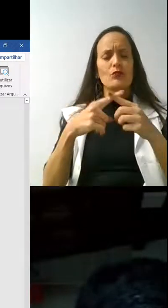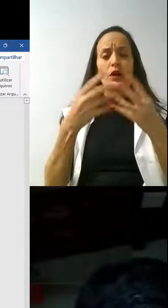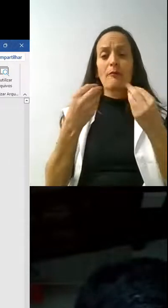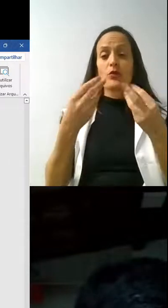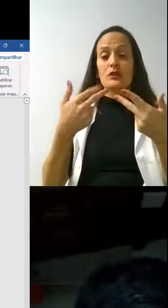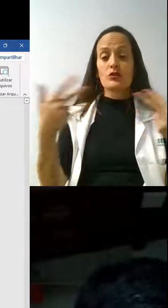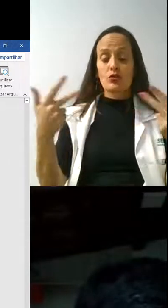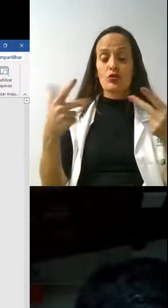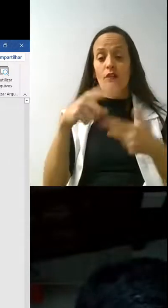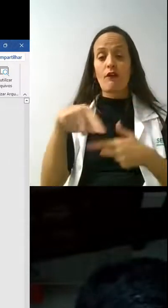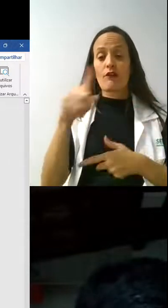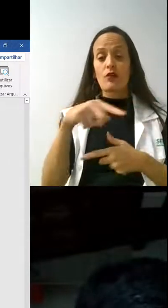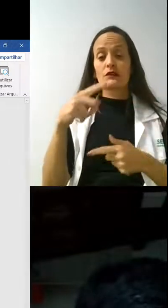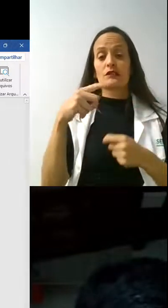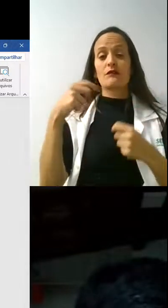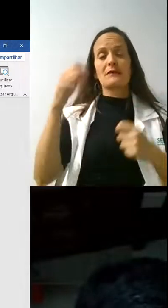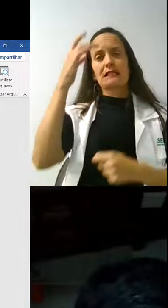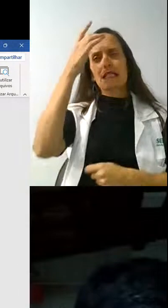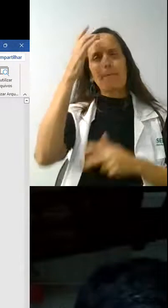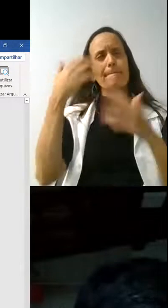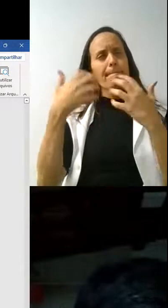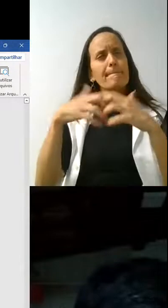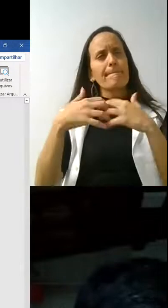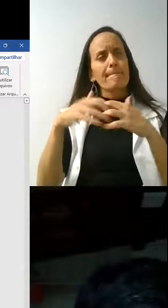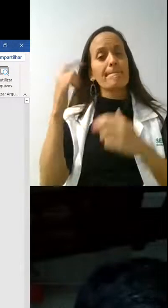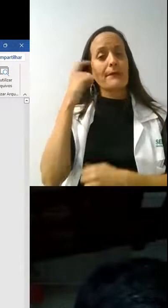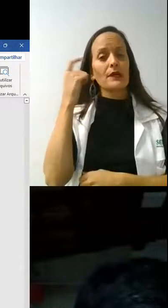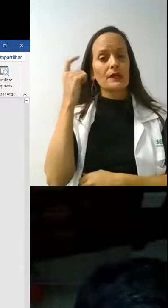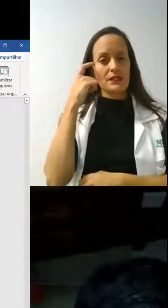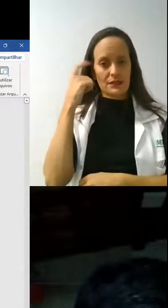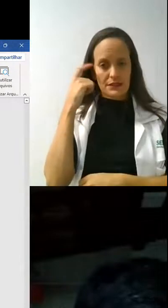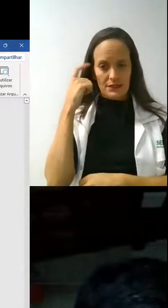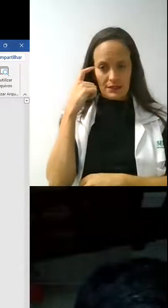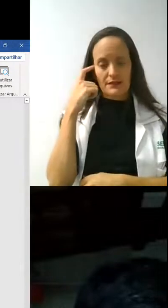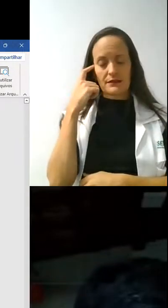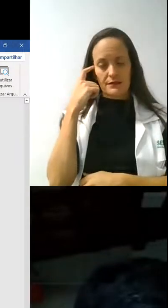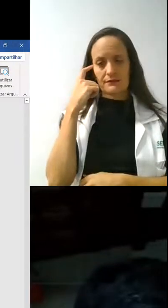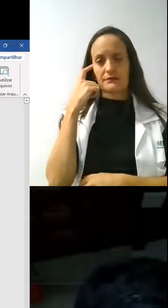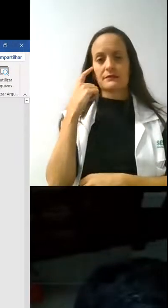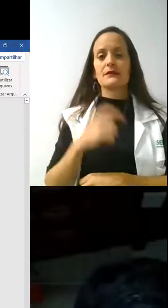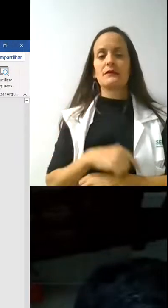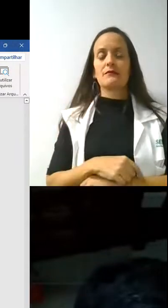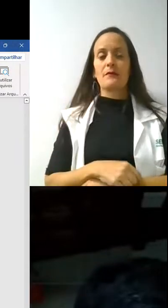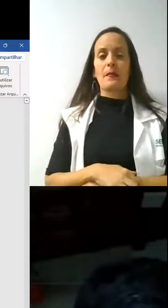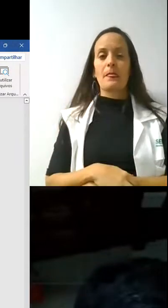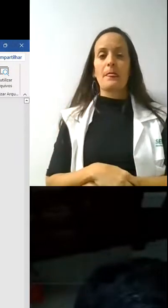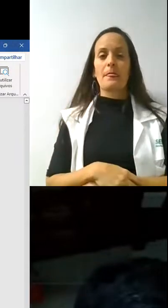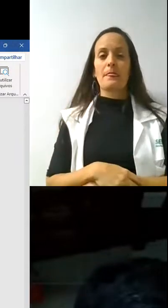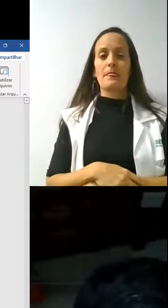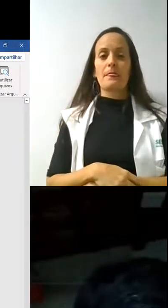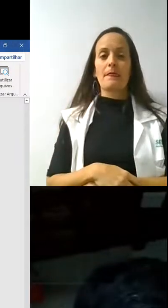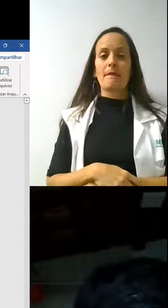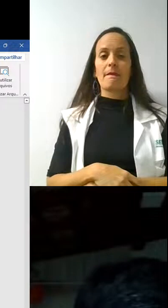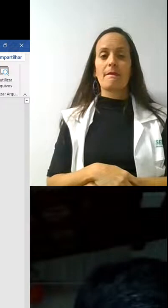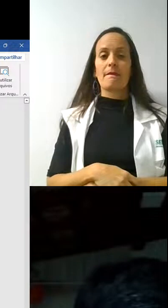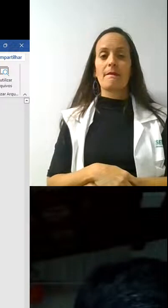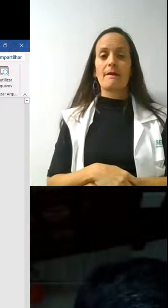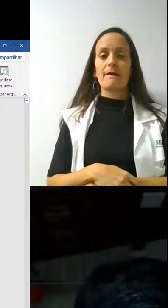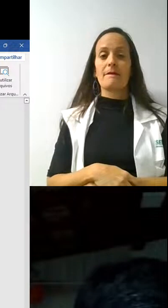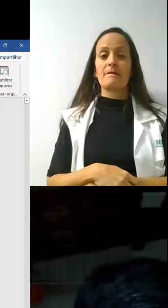precisar ter esse raciocínio lógico, entendeu? Então, assim, essa é a situação. O projetado, lá no caso,